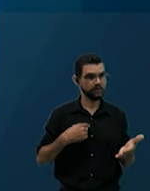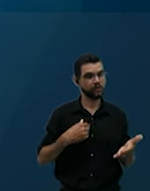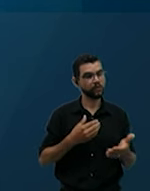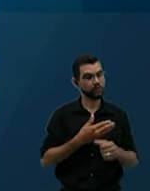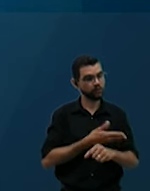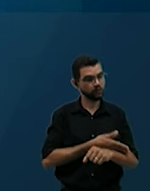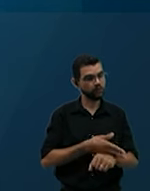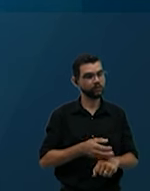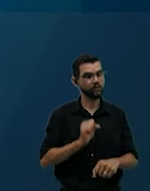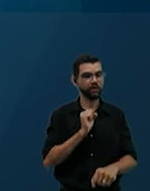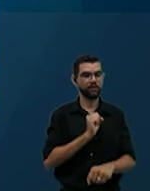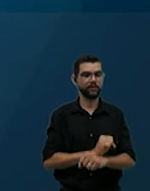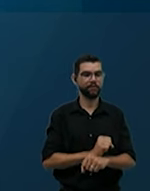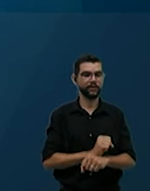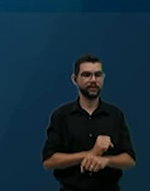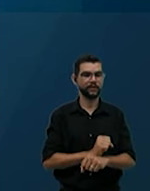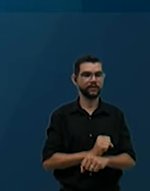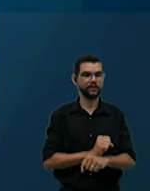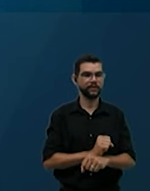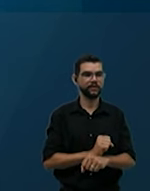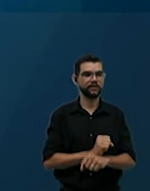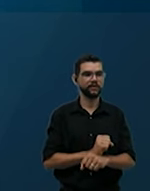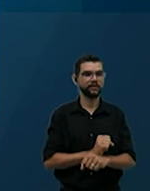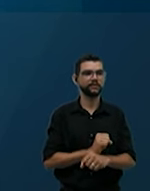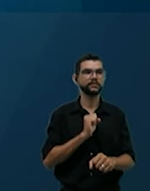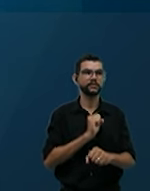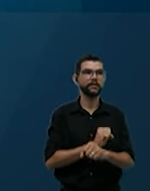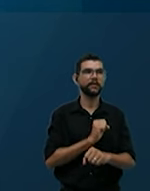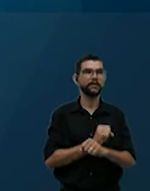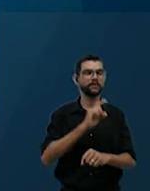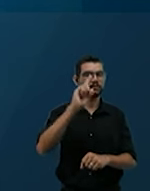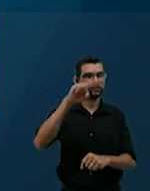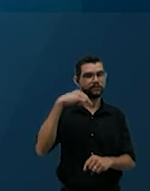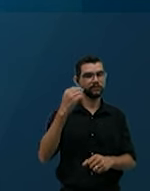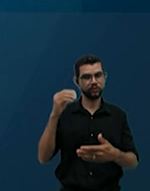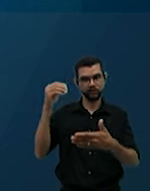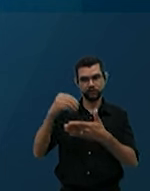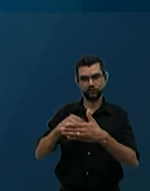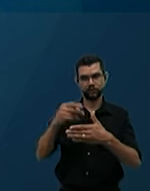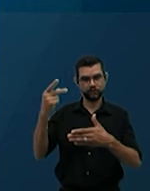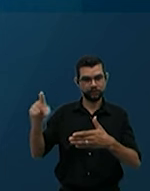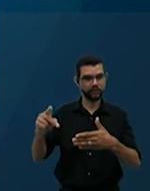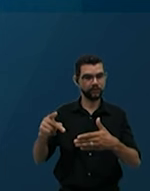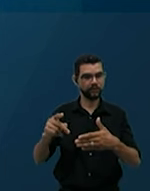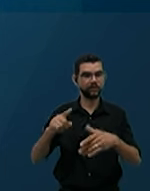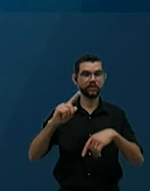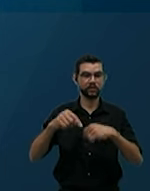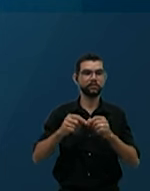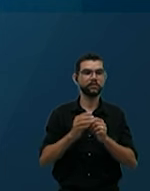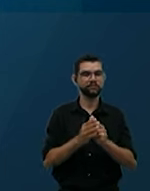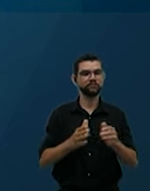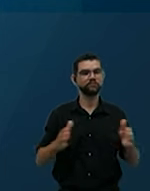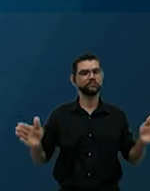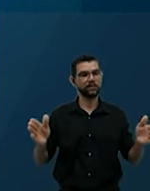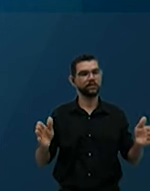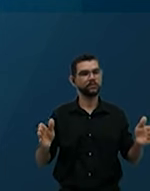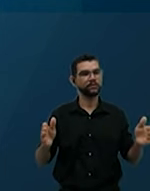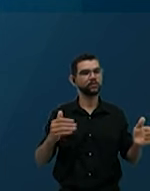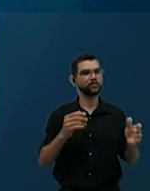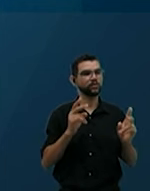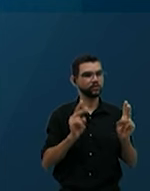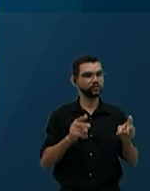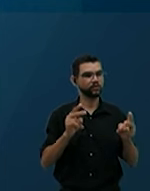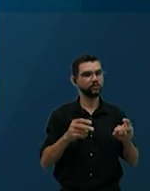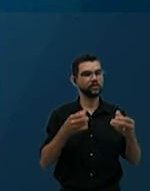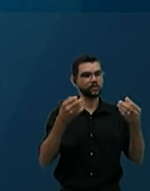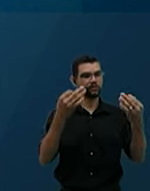e aguardar o voto para o debate mais amplo. Mas indaga Vossa Excelência se quer que eu já passe ao